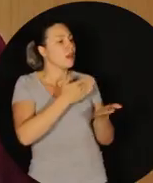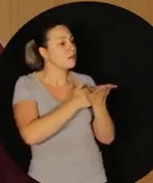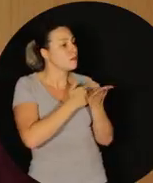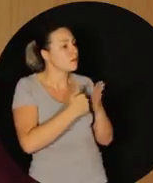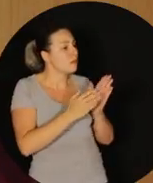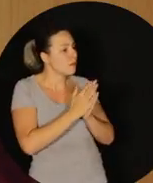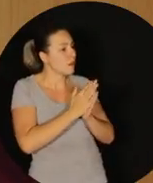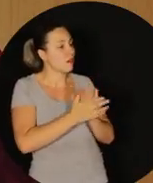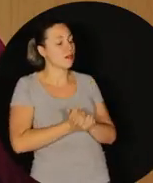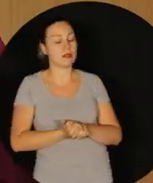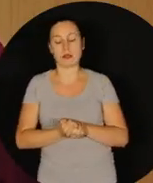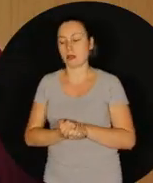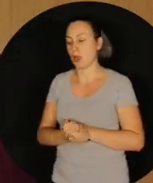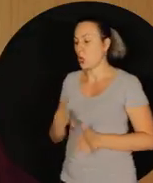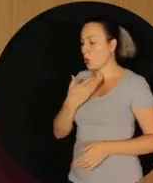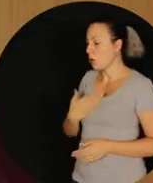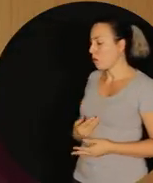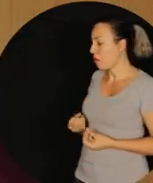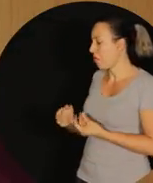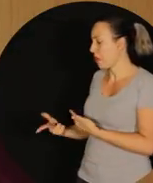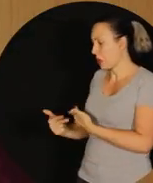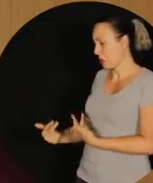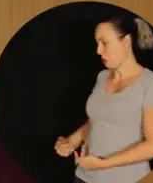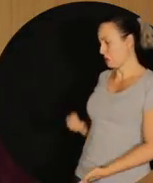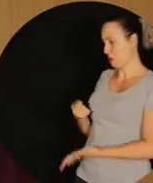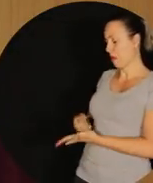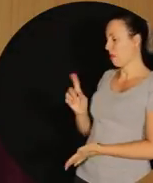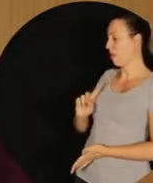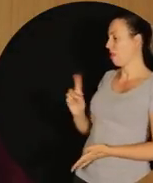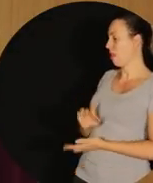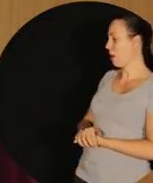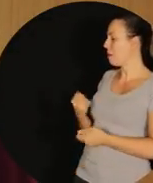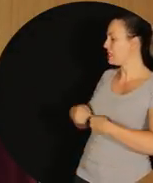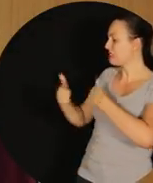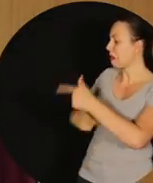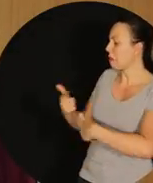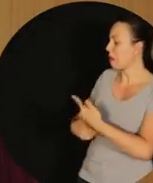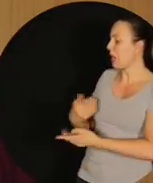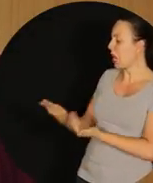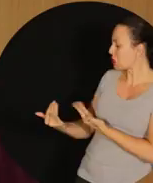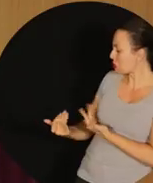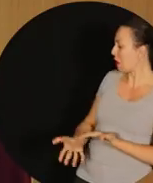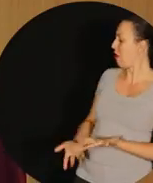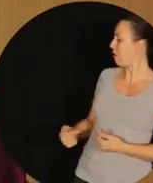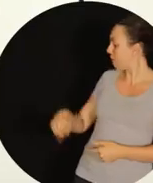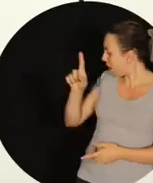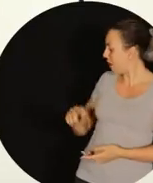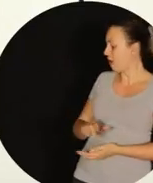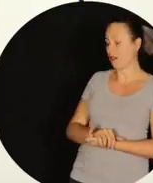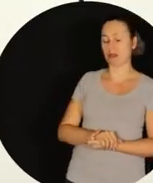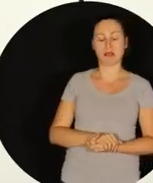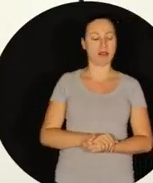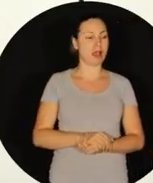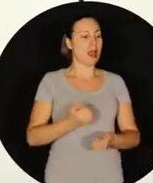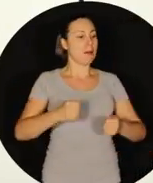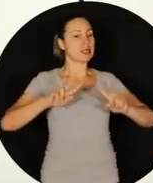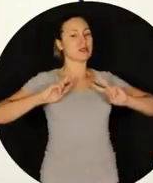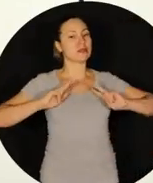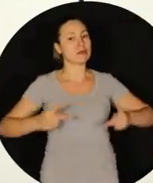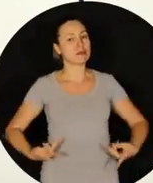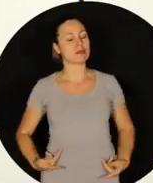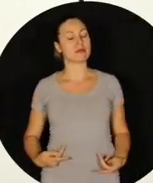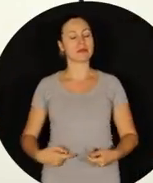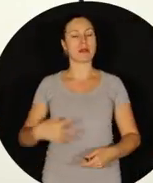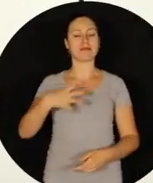diziam que não era assim, que o governo tinha uma obrigação de estar dando as coisas para a gente, não sei o que, que a gente tinha que trabalhar, que a gente era nova. Eu acho que a humanização,